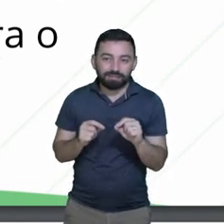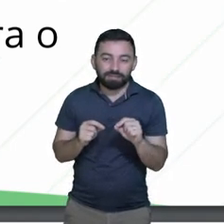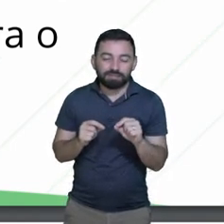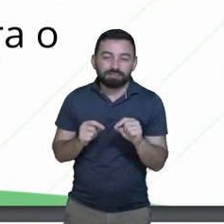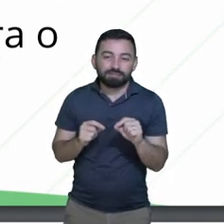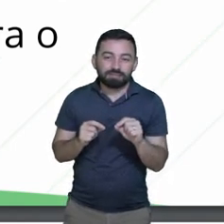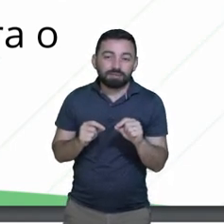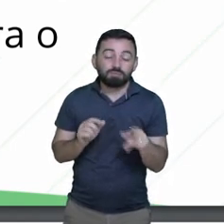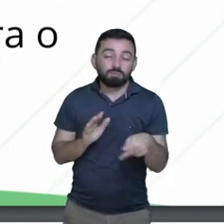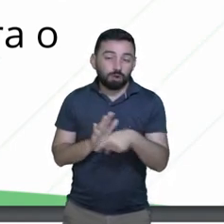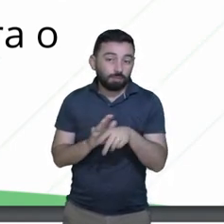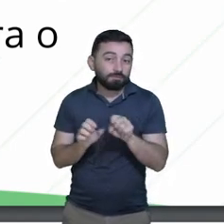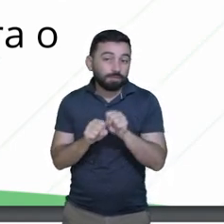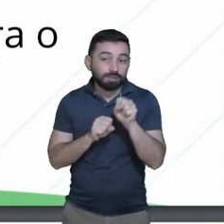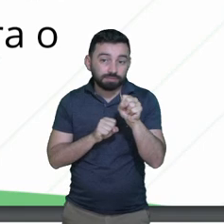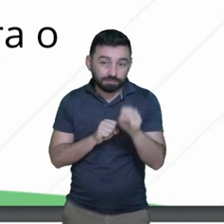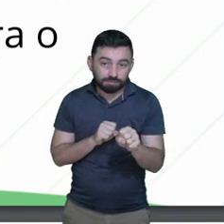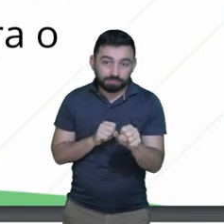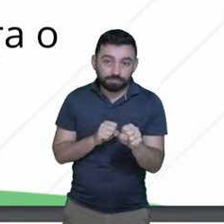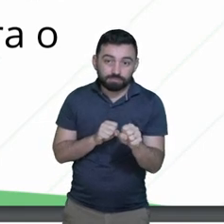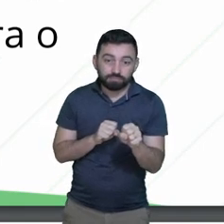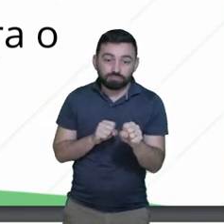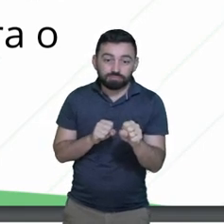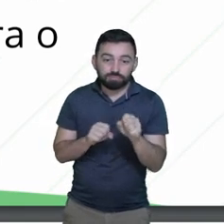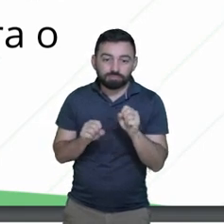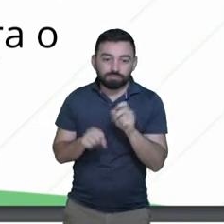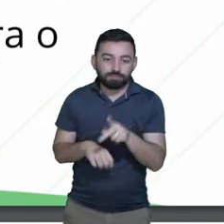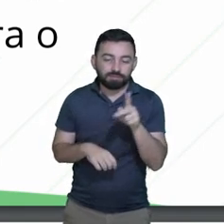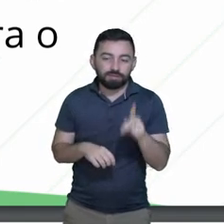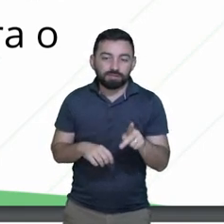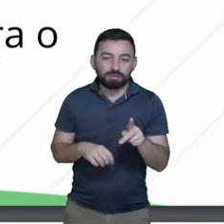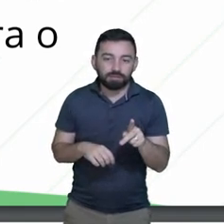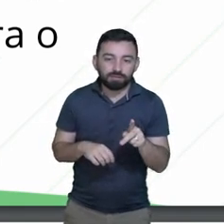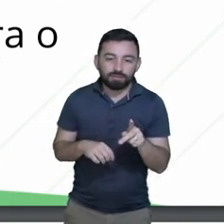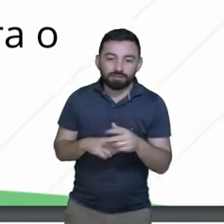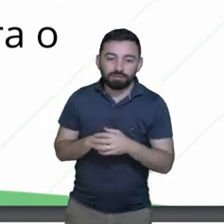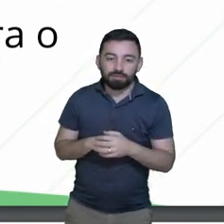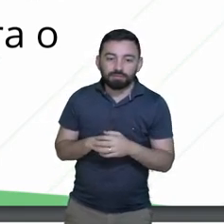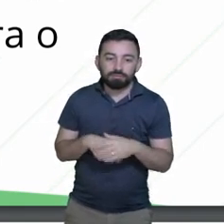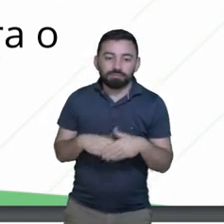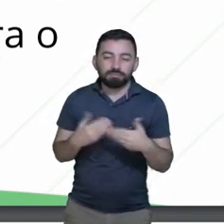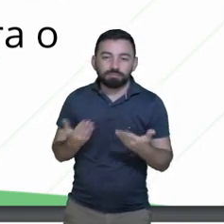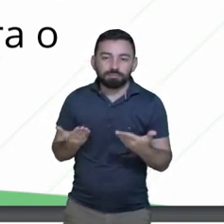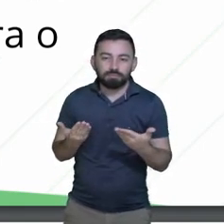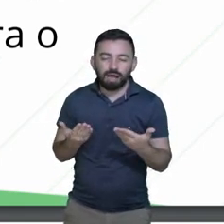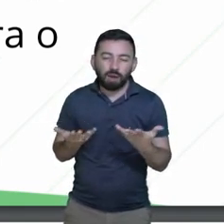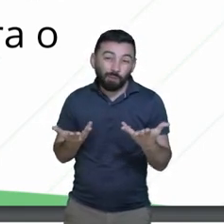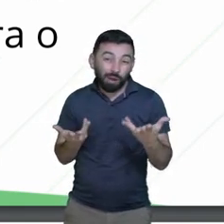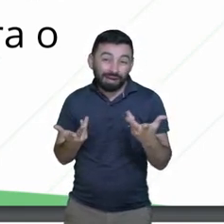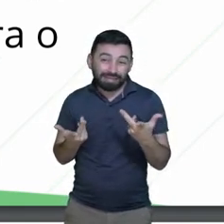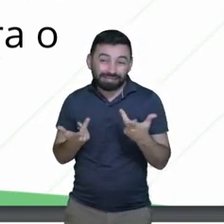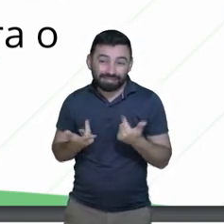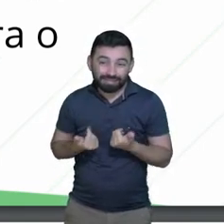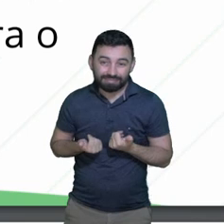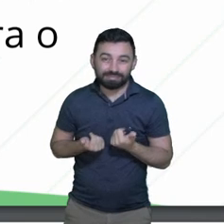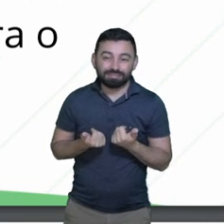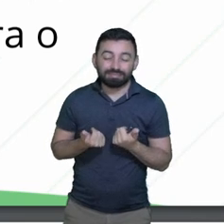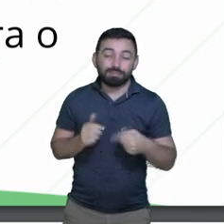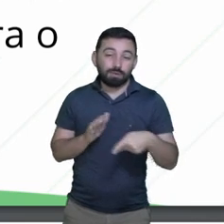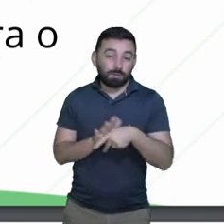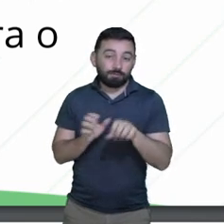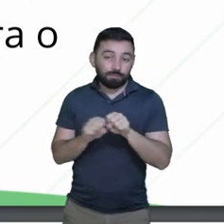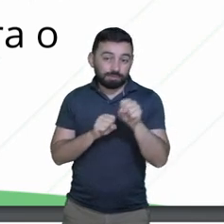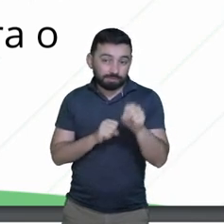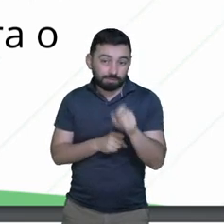acerca da formação docente né Ou seja a qualidade eh da formação